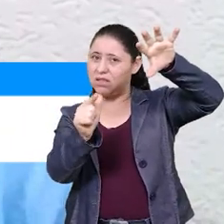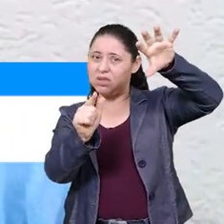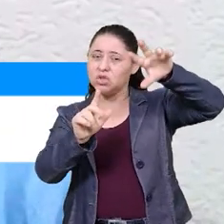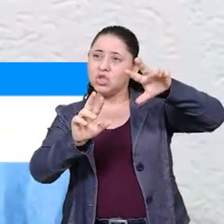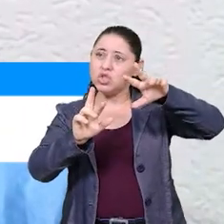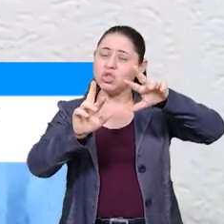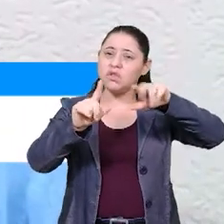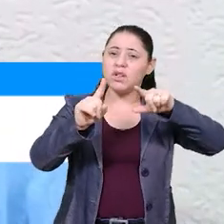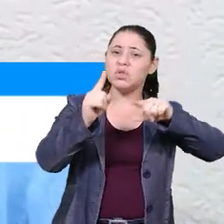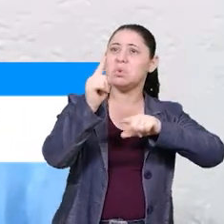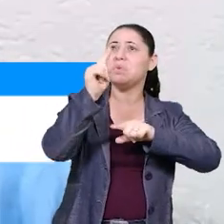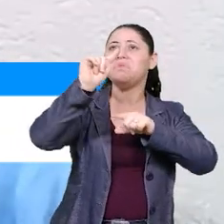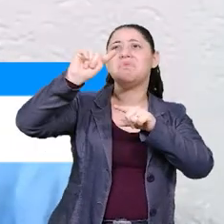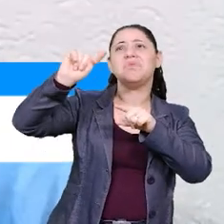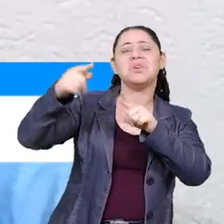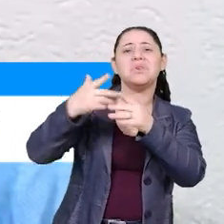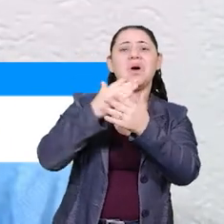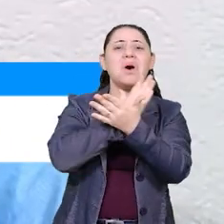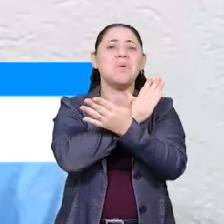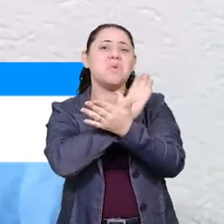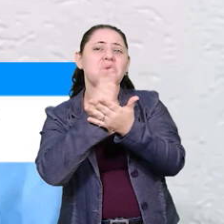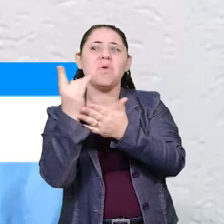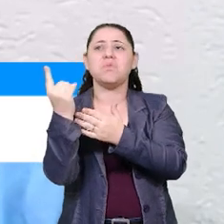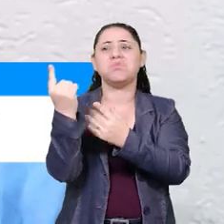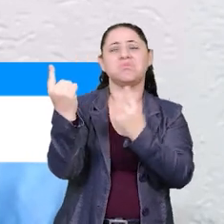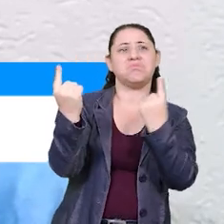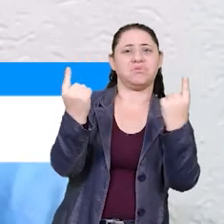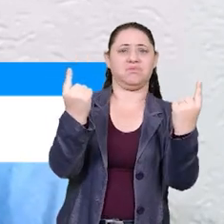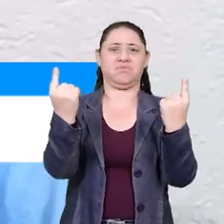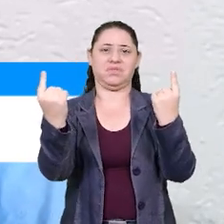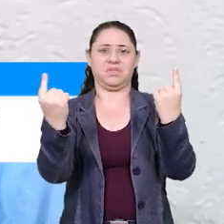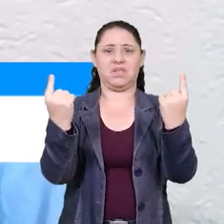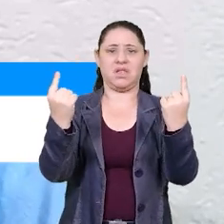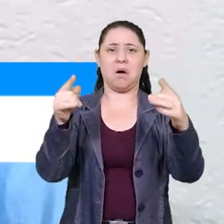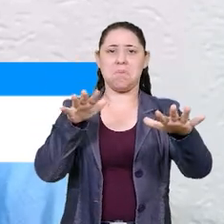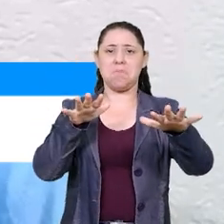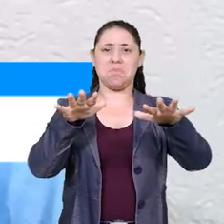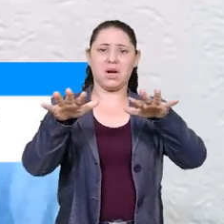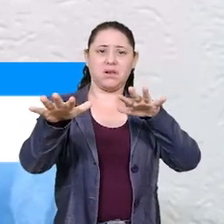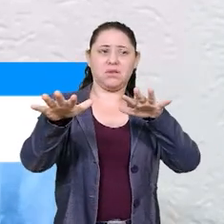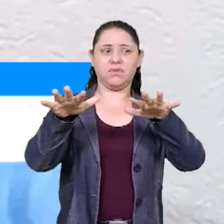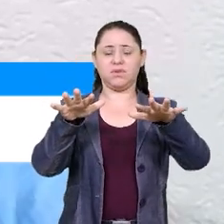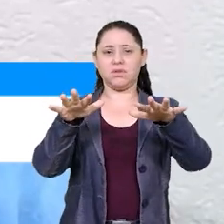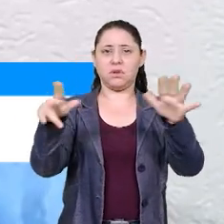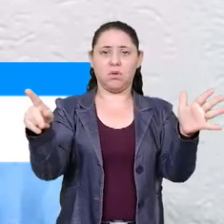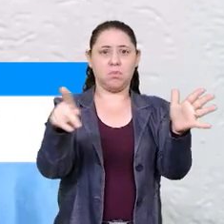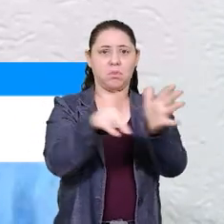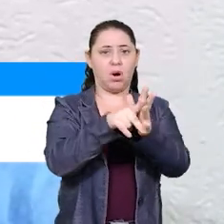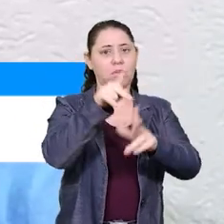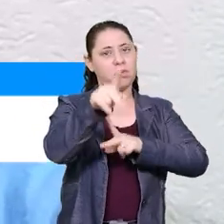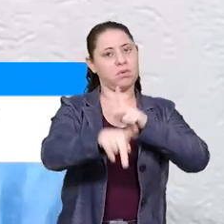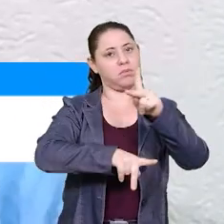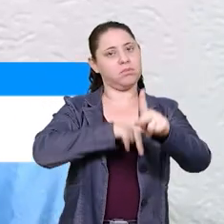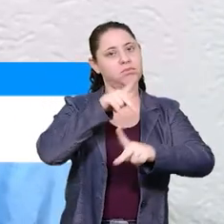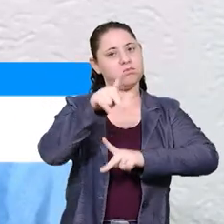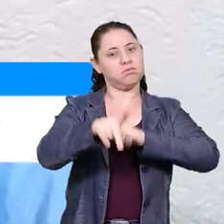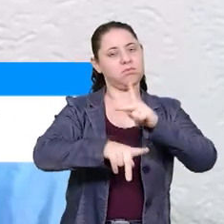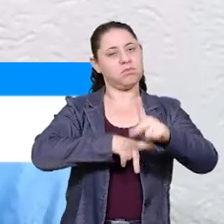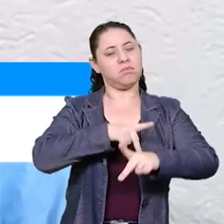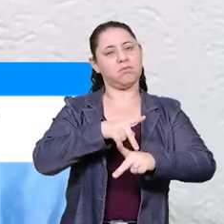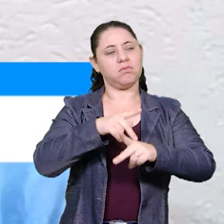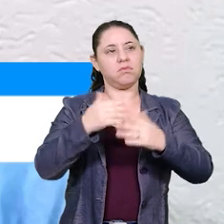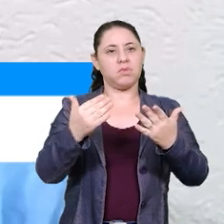todos porque o Brasil não pode está dividido e a diferença de um ponto pouquinho a coisa entre um e outro